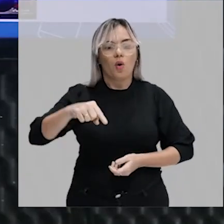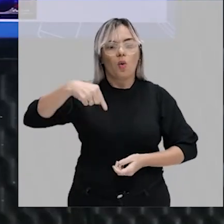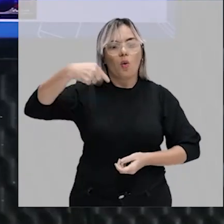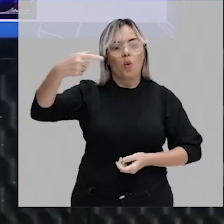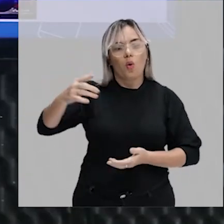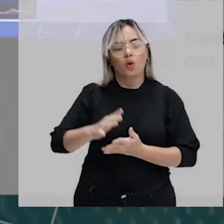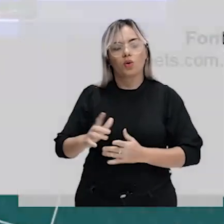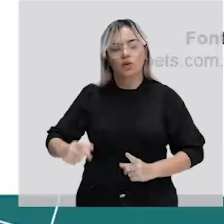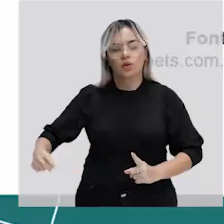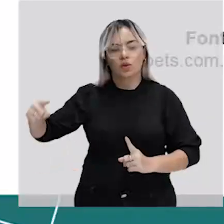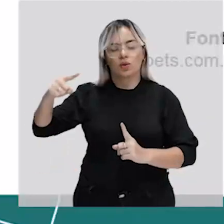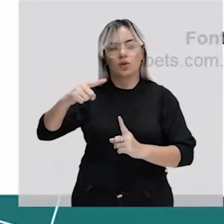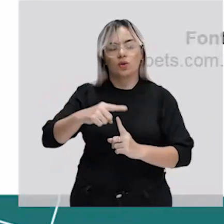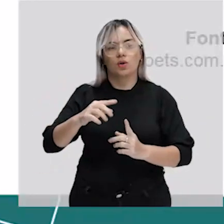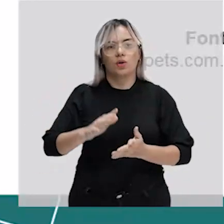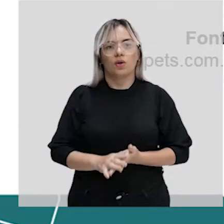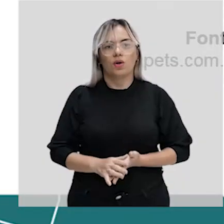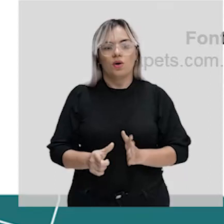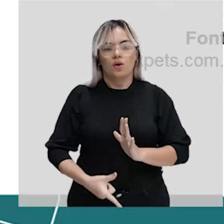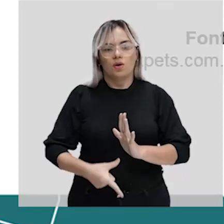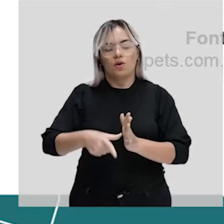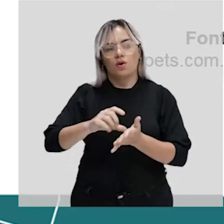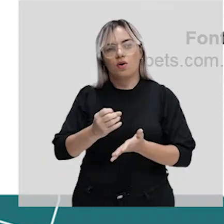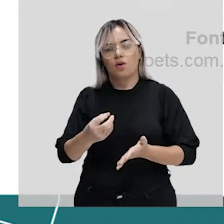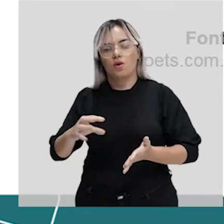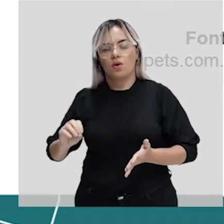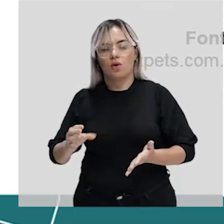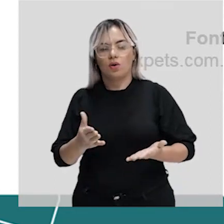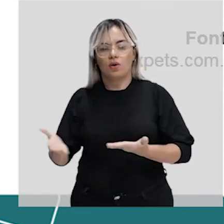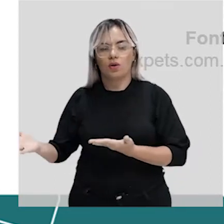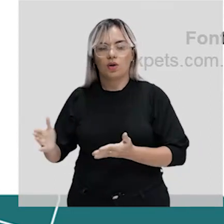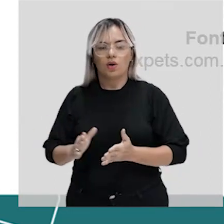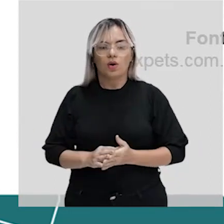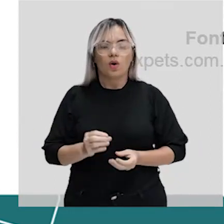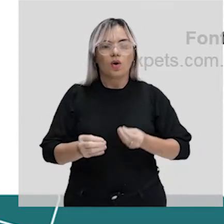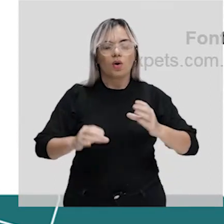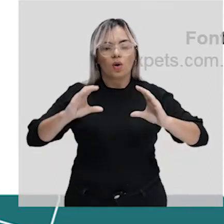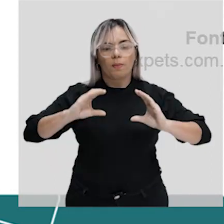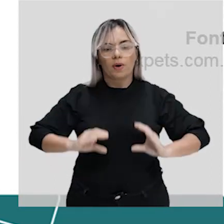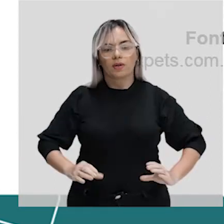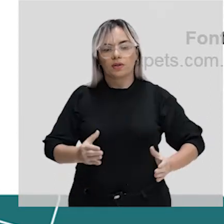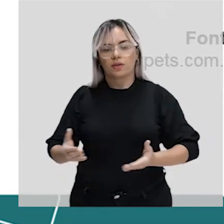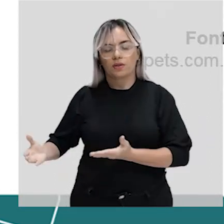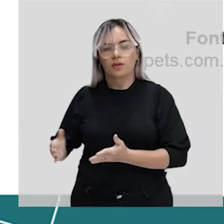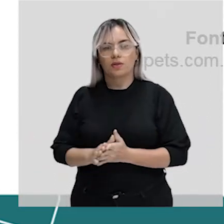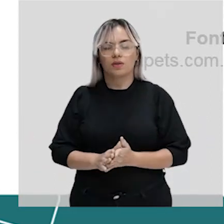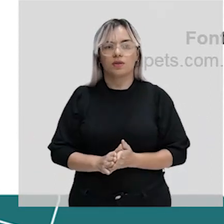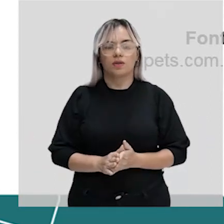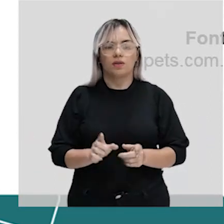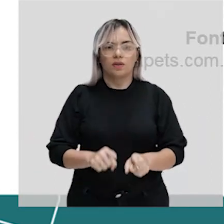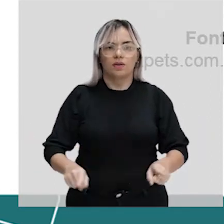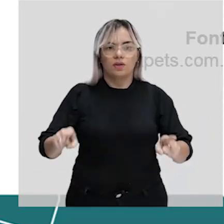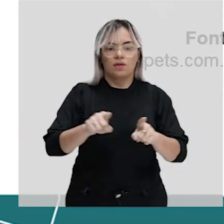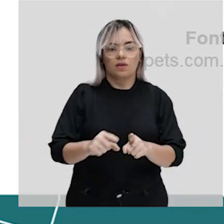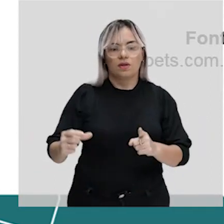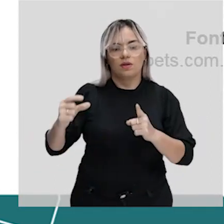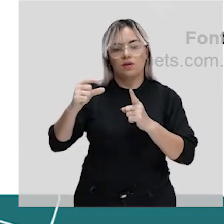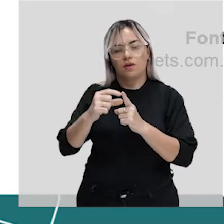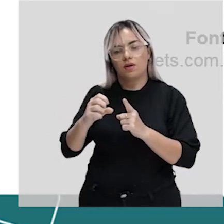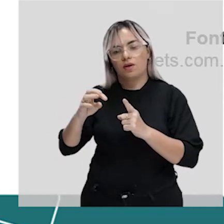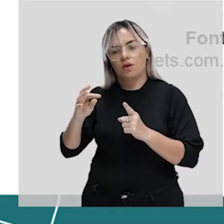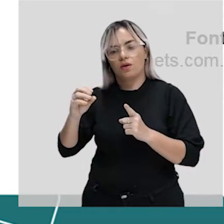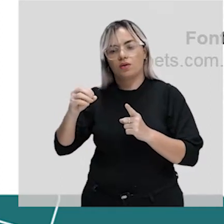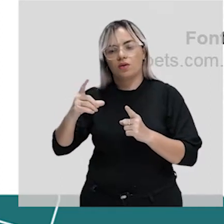mecanismo pré-zigótico é o isolamento comportamental, que também nós chamamos de